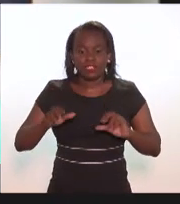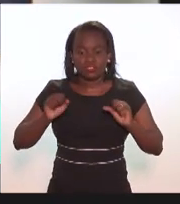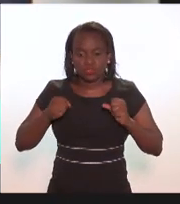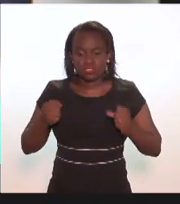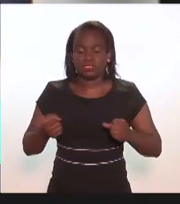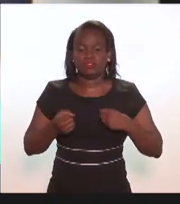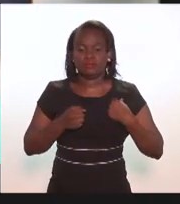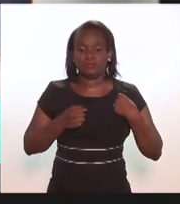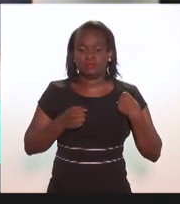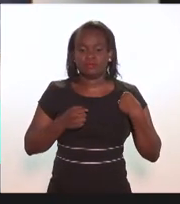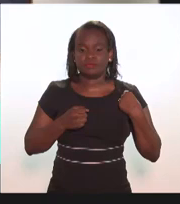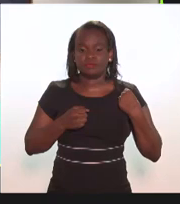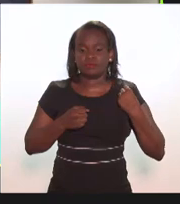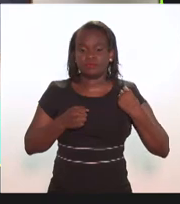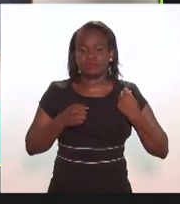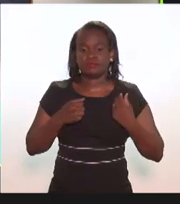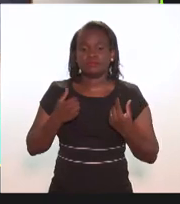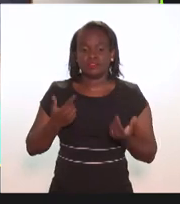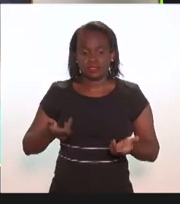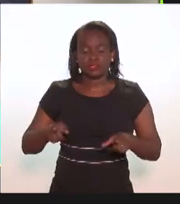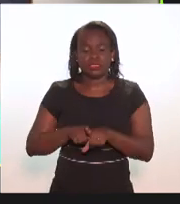esforçando.